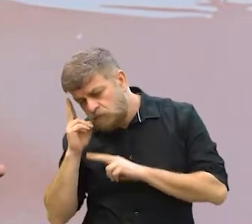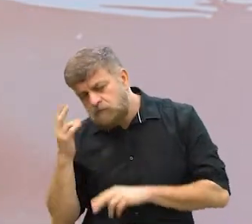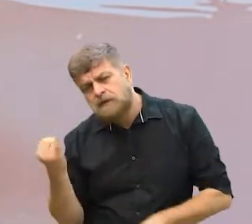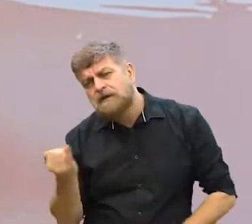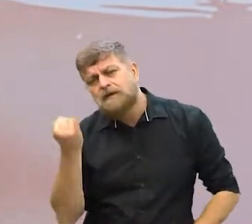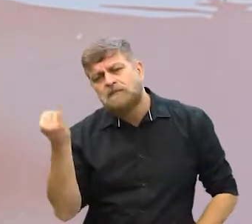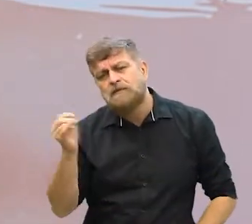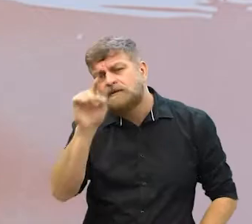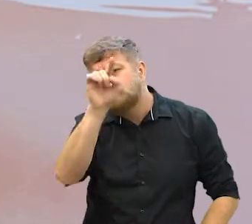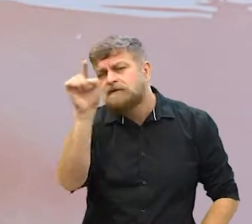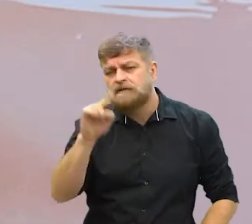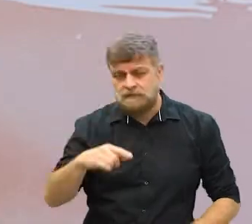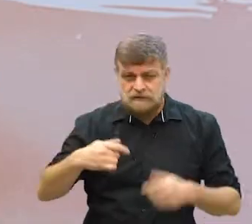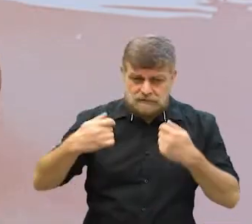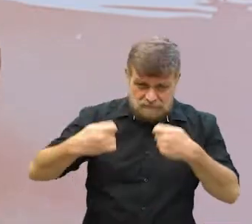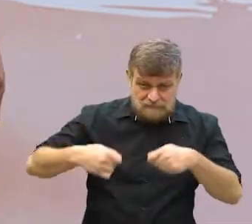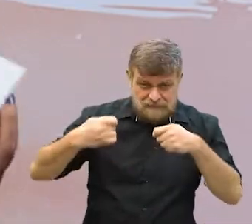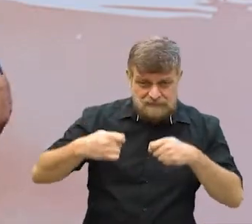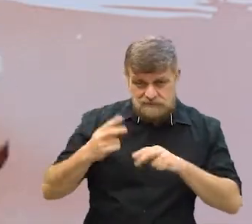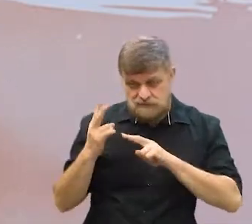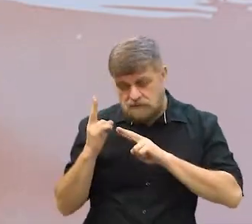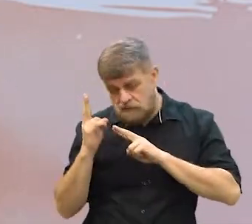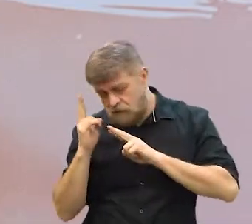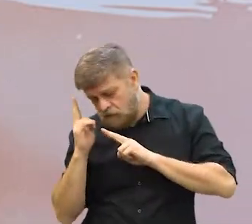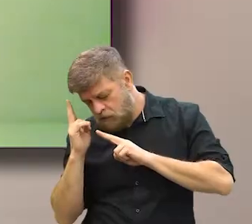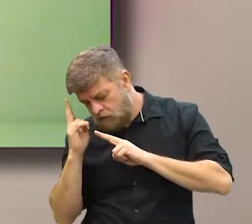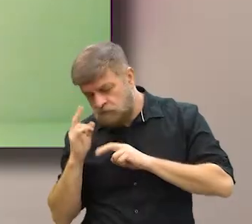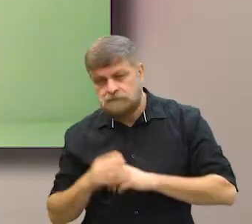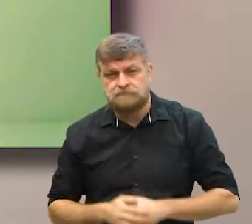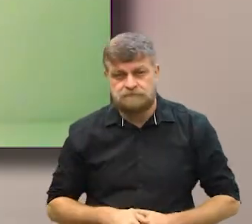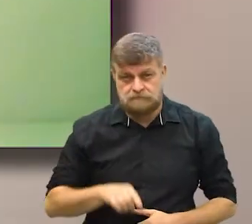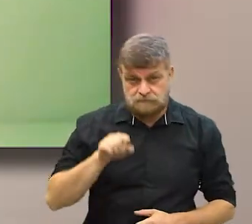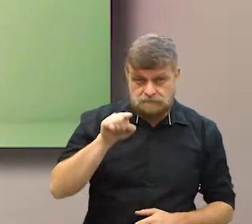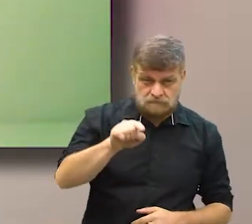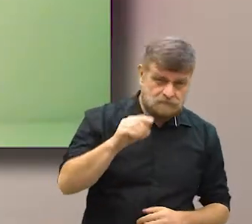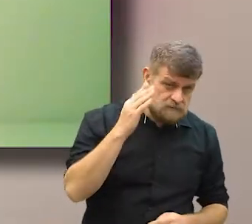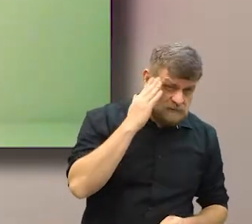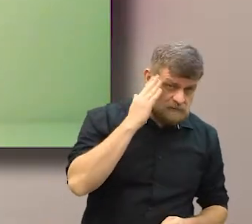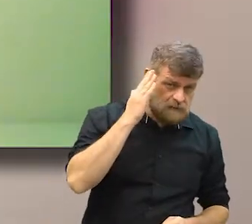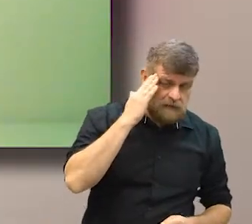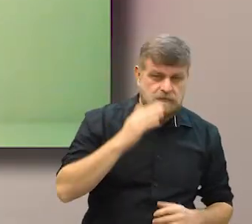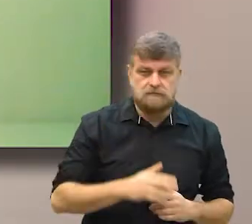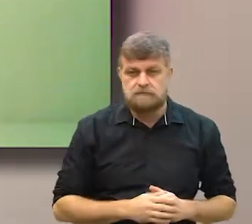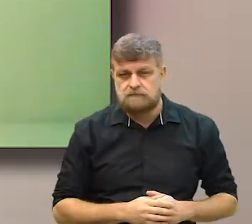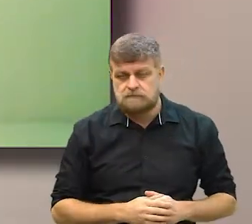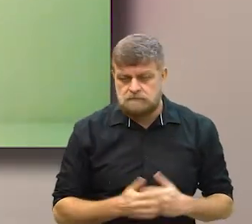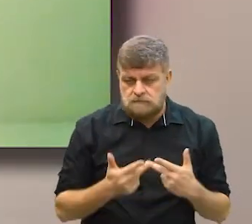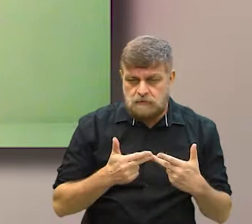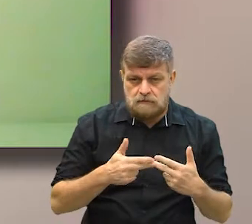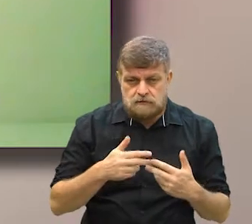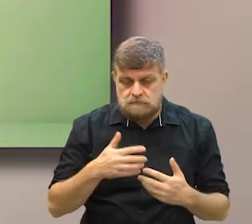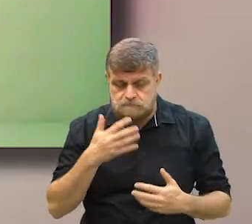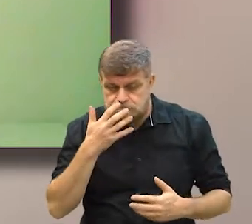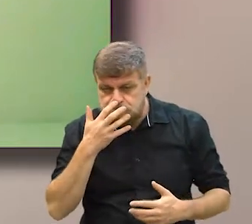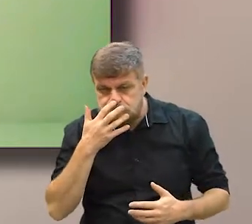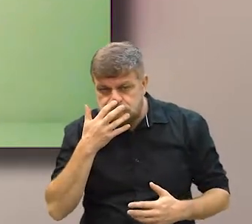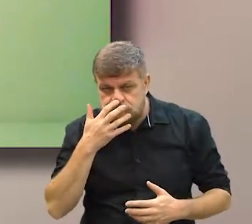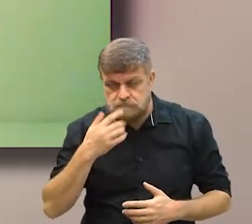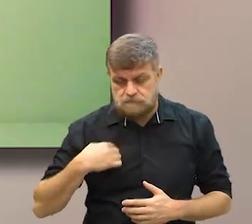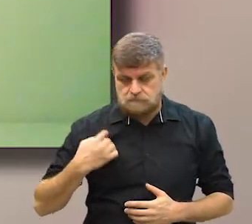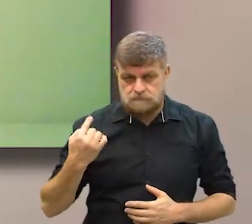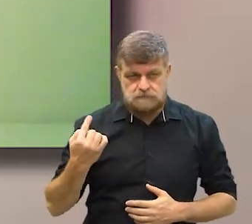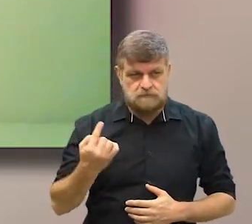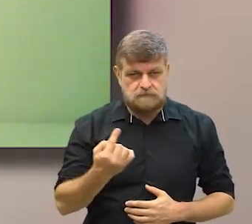dormir, por que a gente precisa dormir? Você sabe, é uma coisa impressionante que a